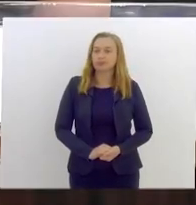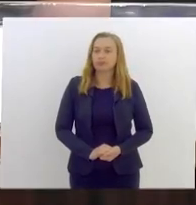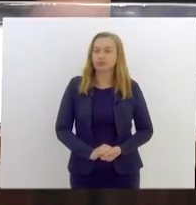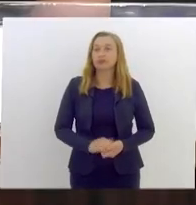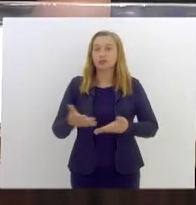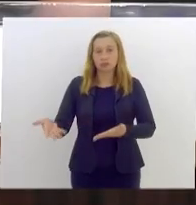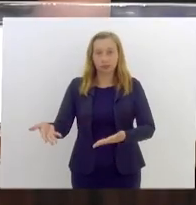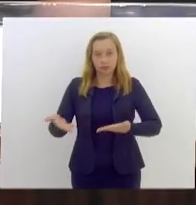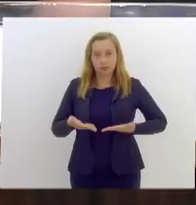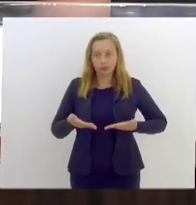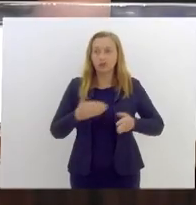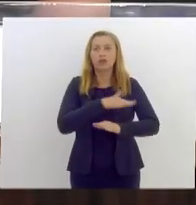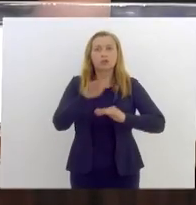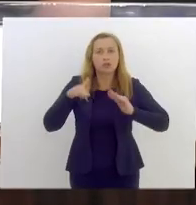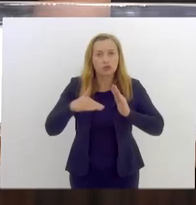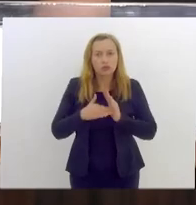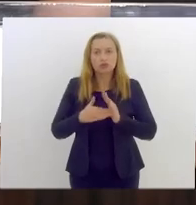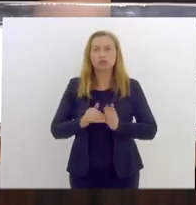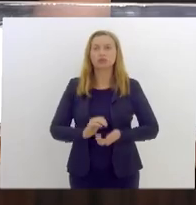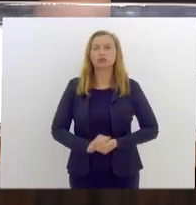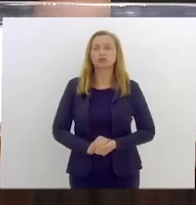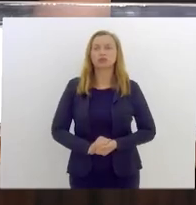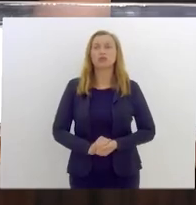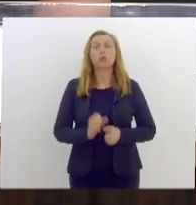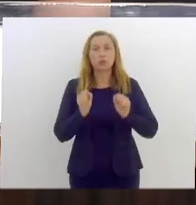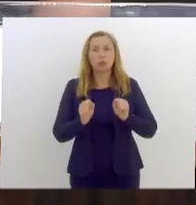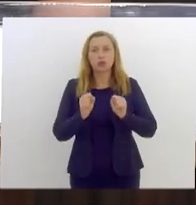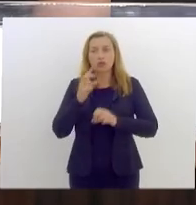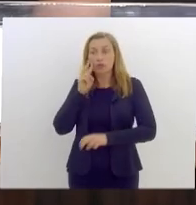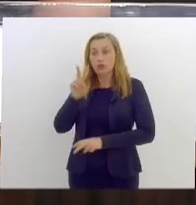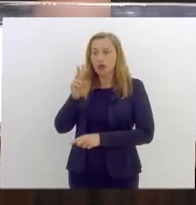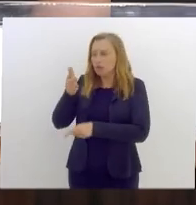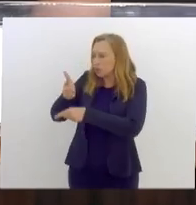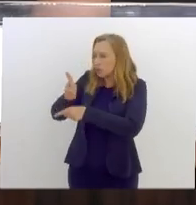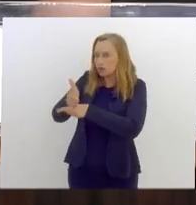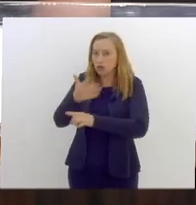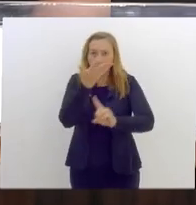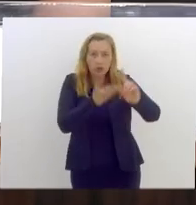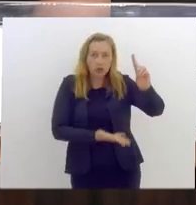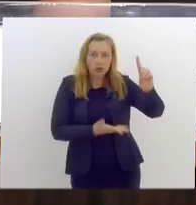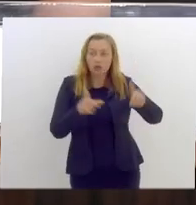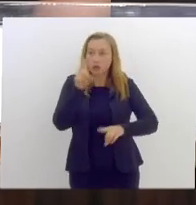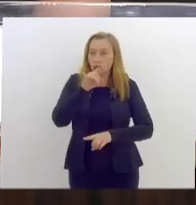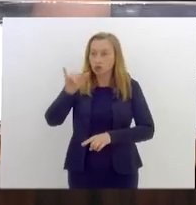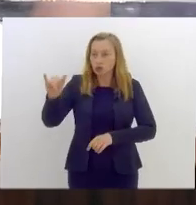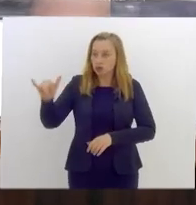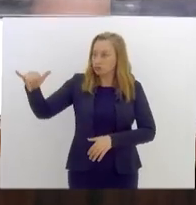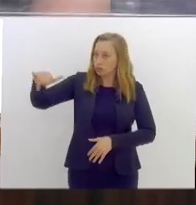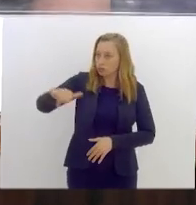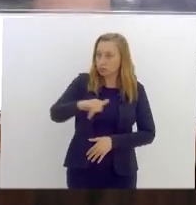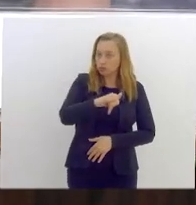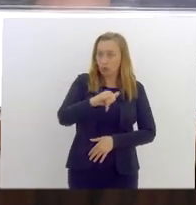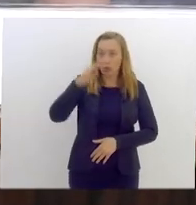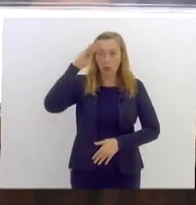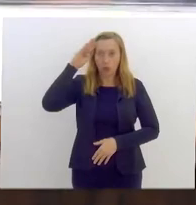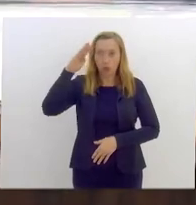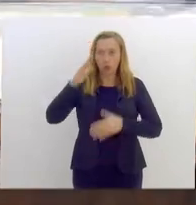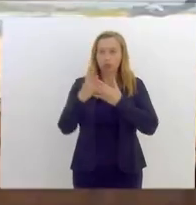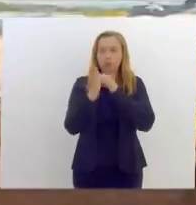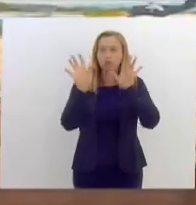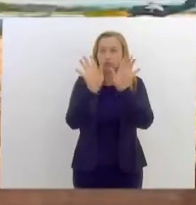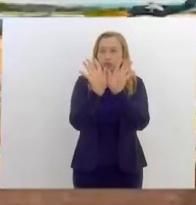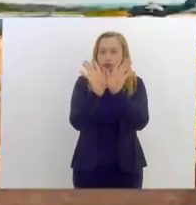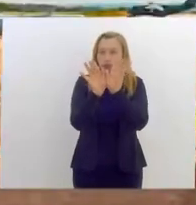Convido a todos para que a gente possa assistir o vídeo em homenagem ao Dia do Aviador e da Força Aérea Brasileira.